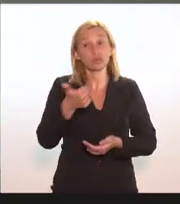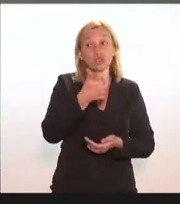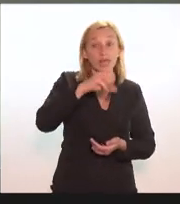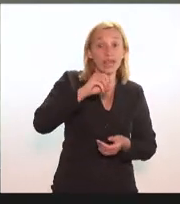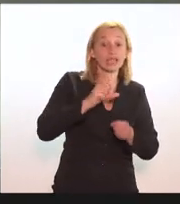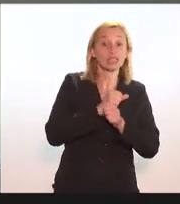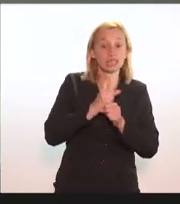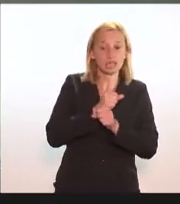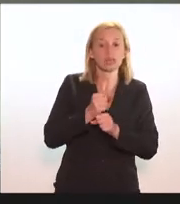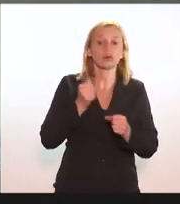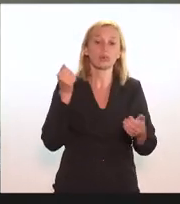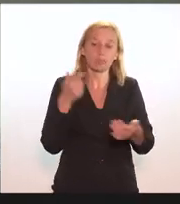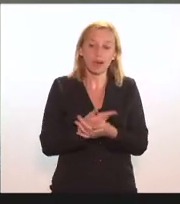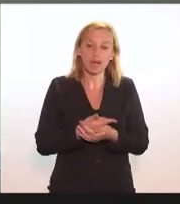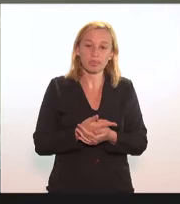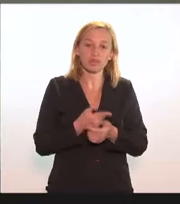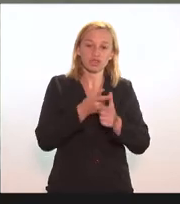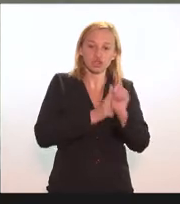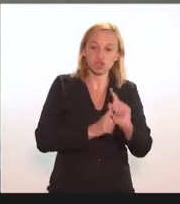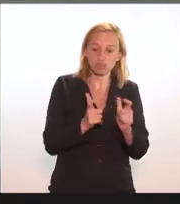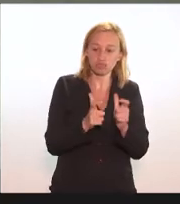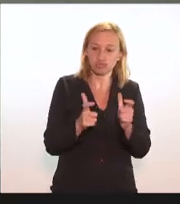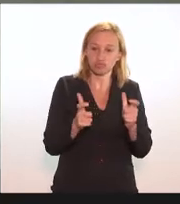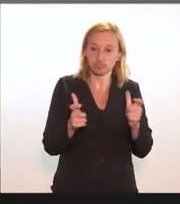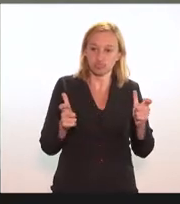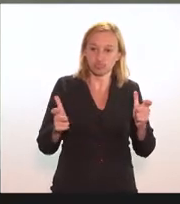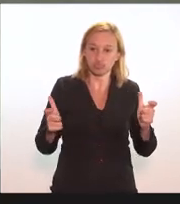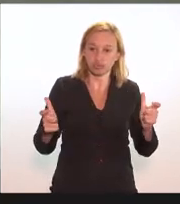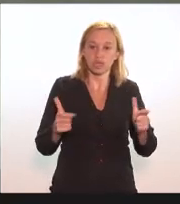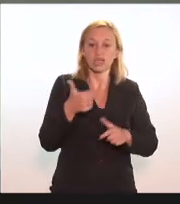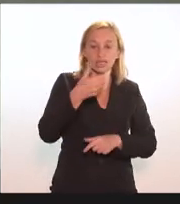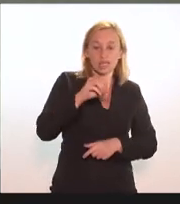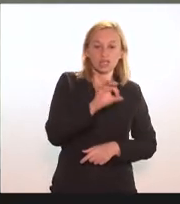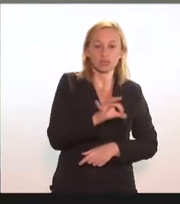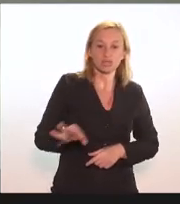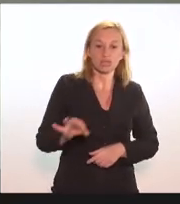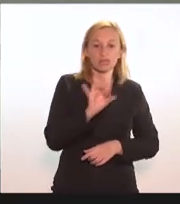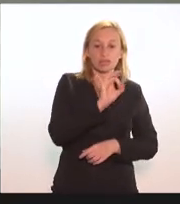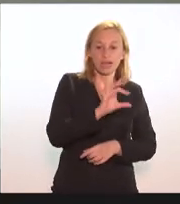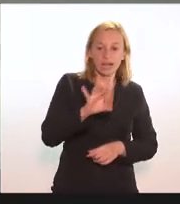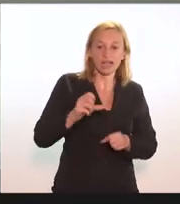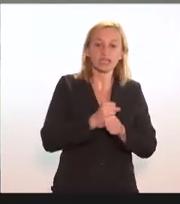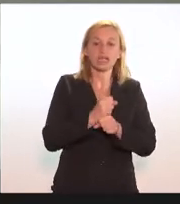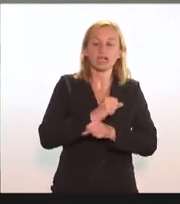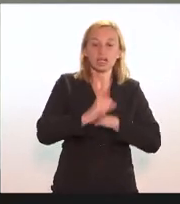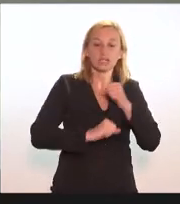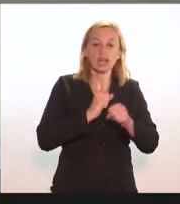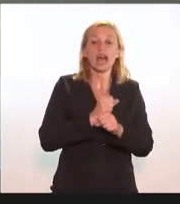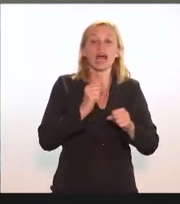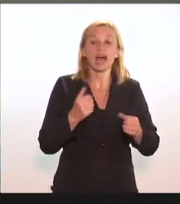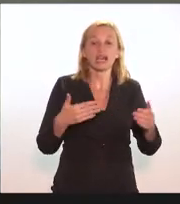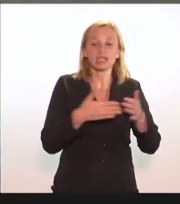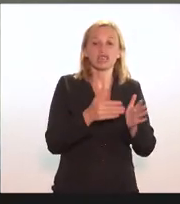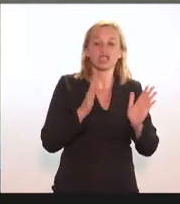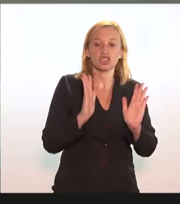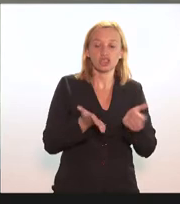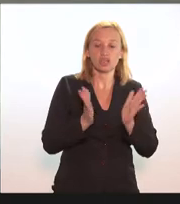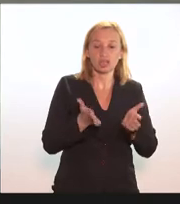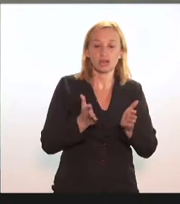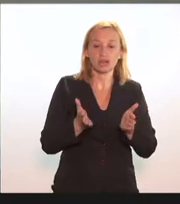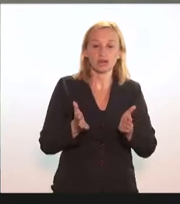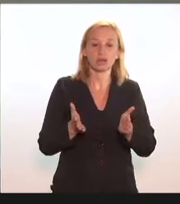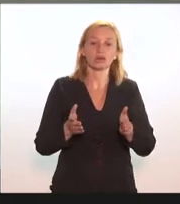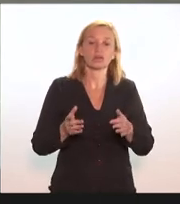anos, esse pagamento de dívida vai crescendo 10% a cada ano, até chegar no que devido